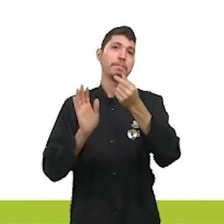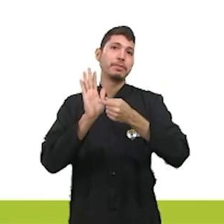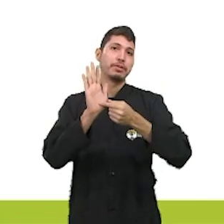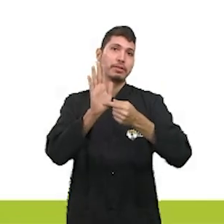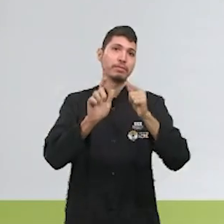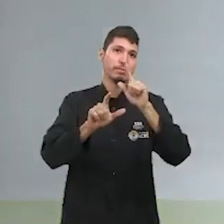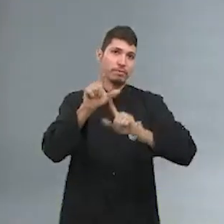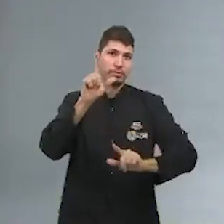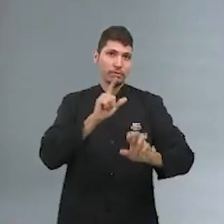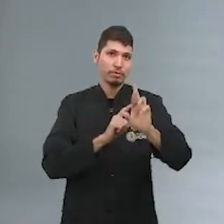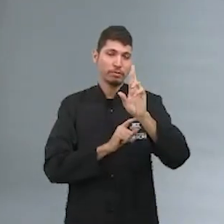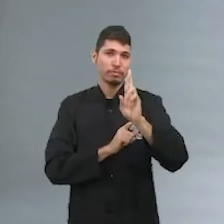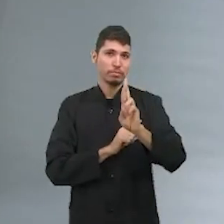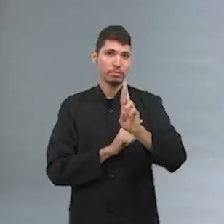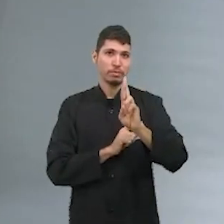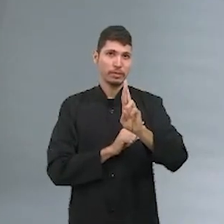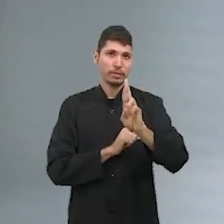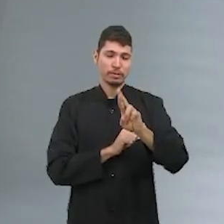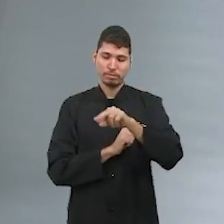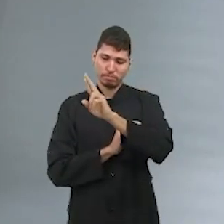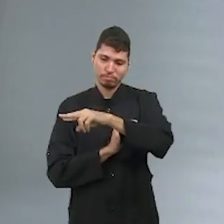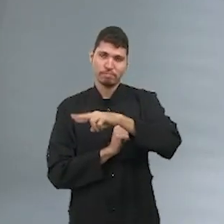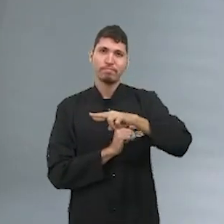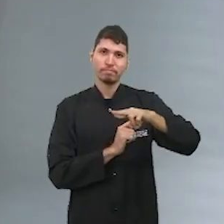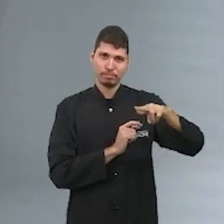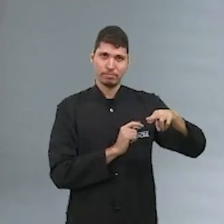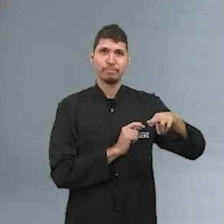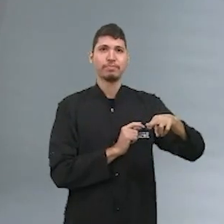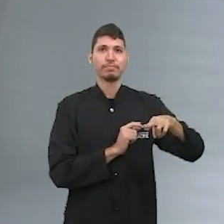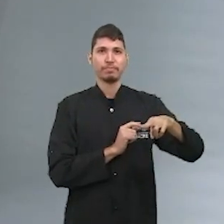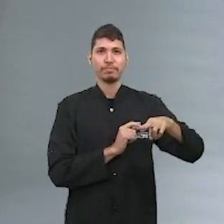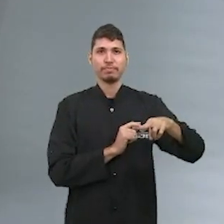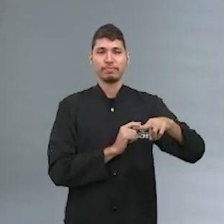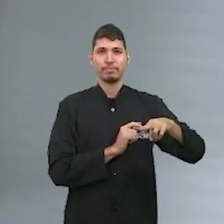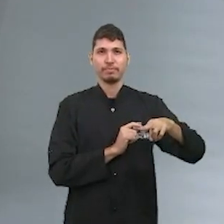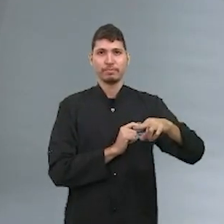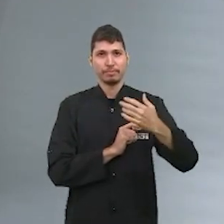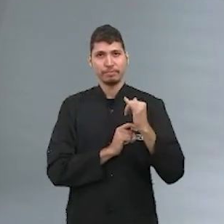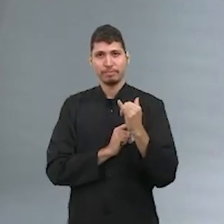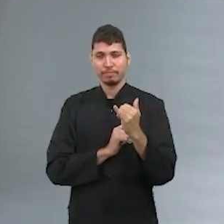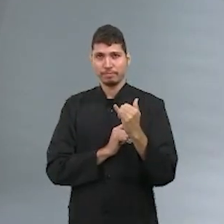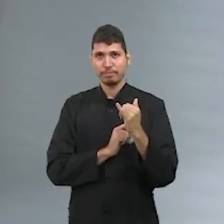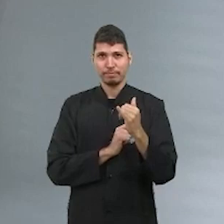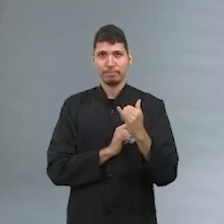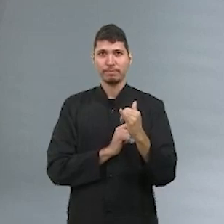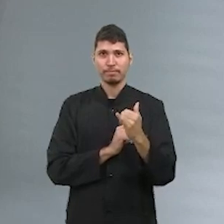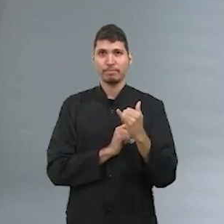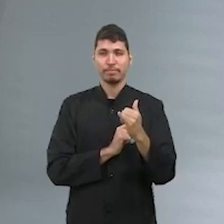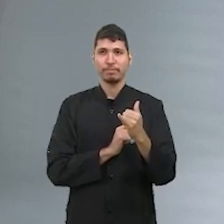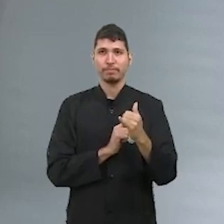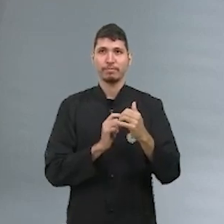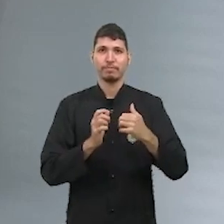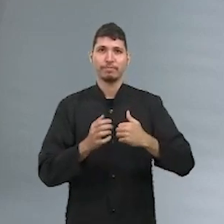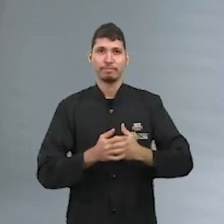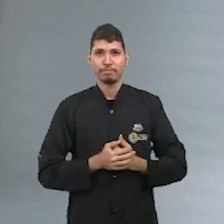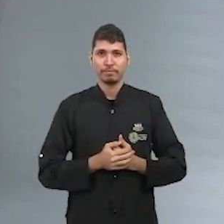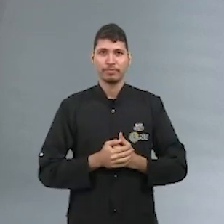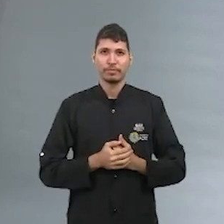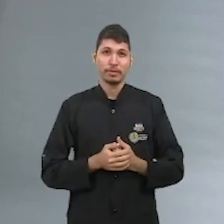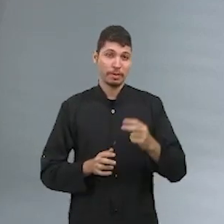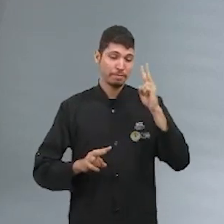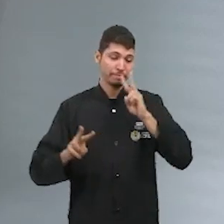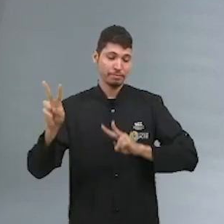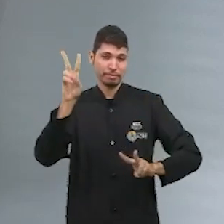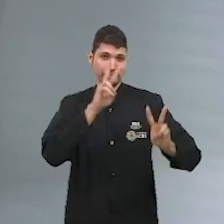vou chamar ele de resistor. Tudo bem? Então, esse aqui é a representação que a gente consegue